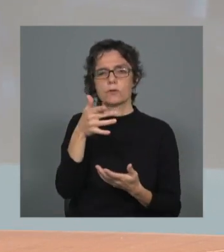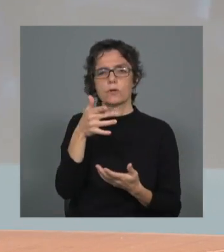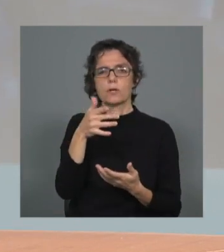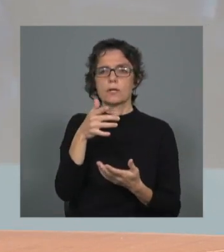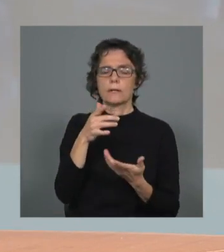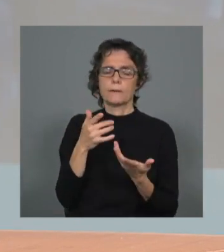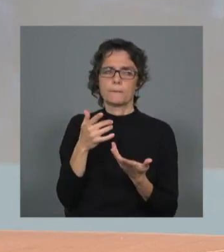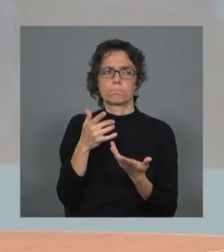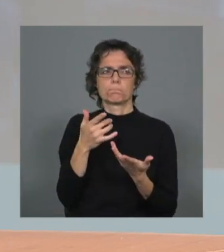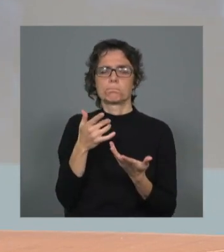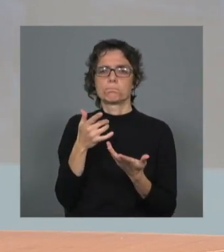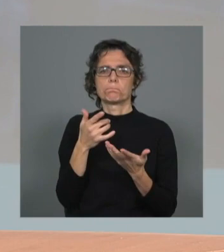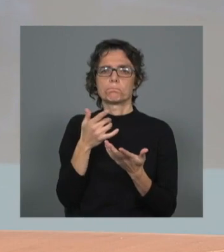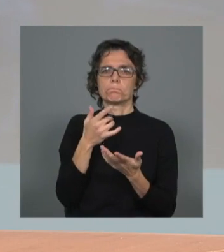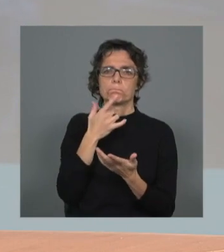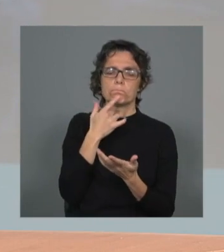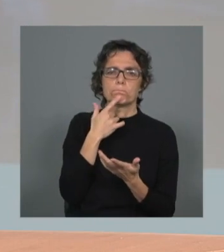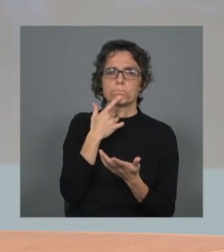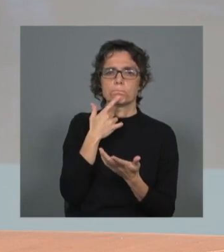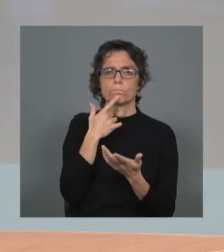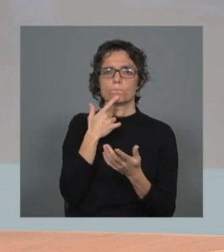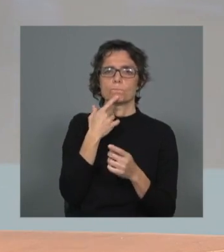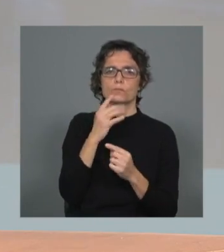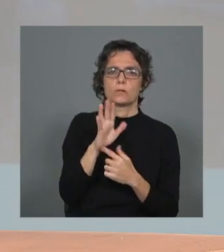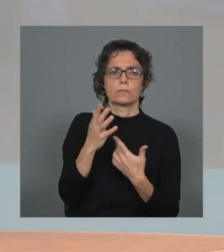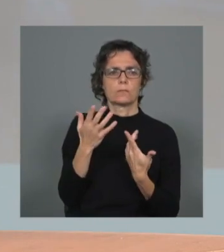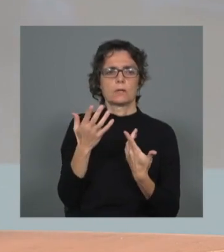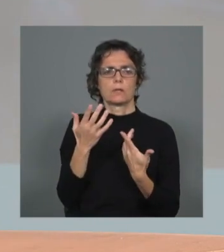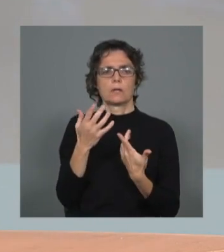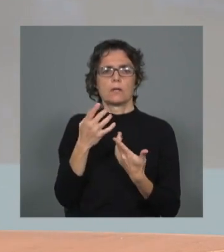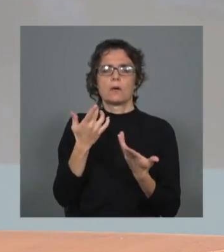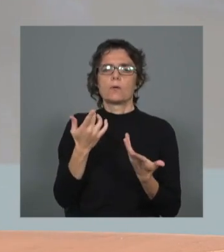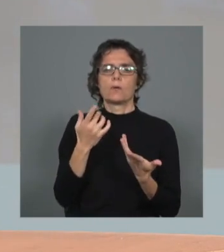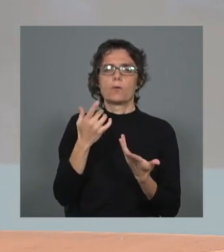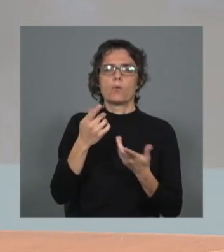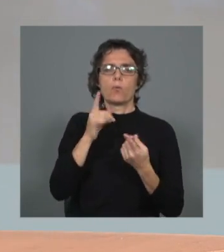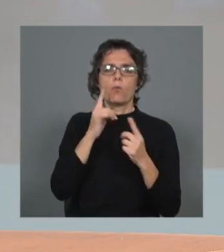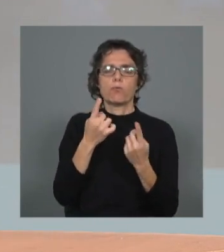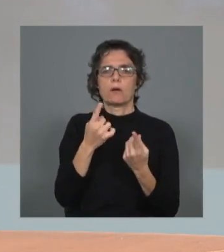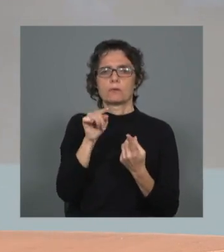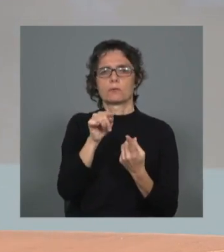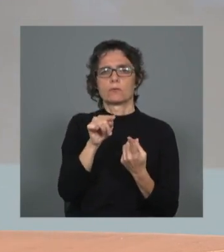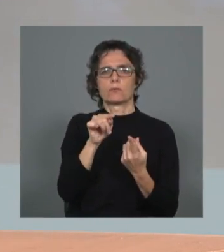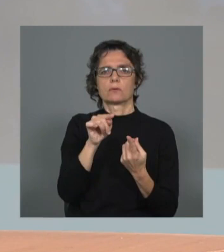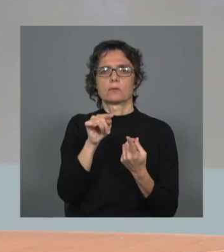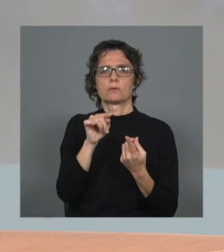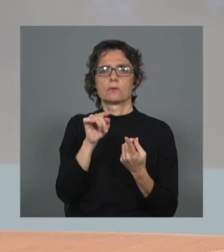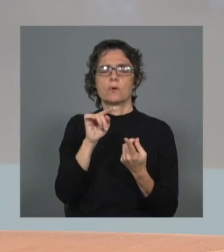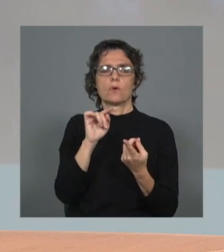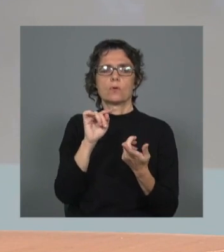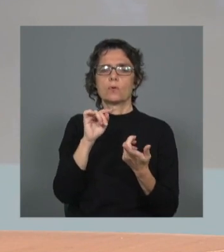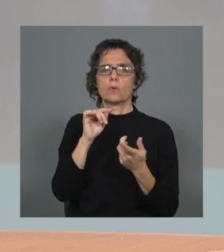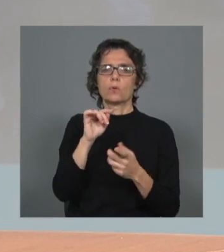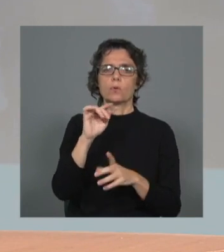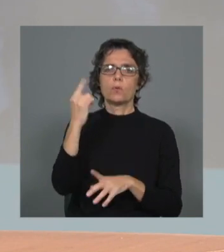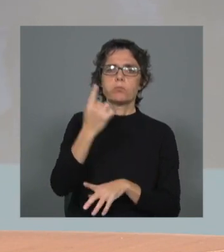muito visível, por exemplo, com o presidente do Chipre, com a presidente da Grécia, em que efetivamente os dois responsáveis sentiram